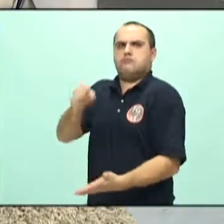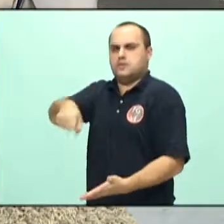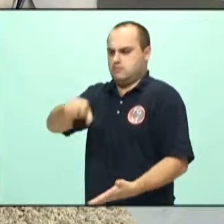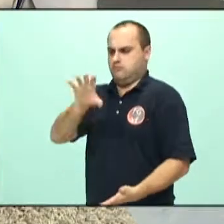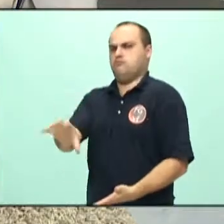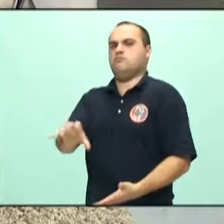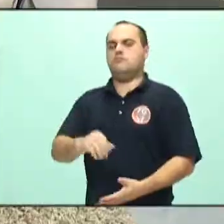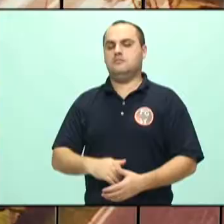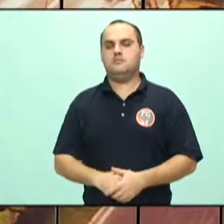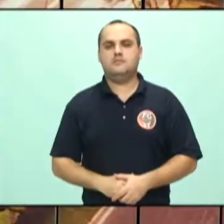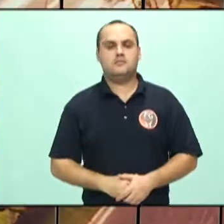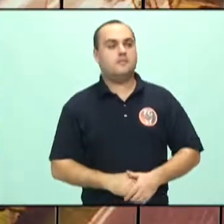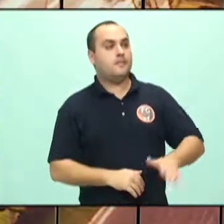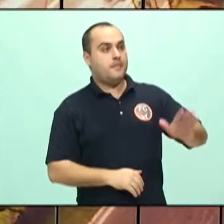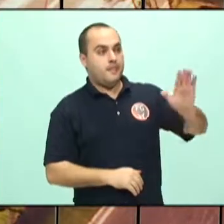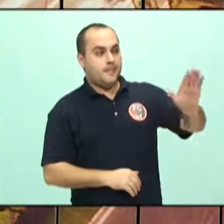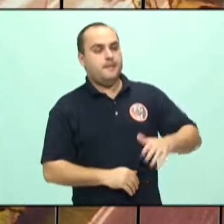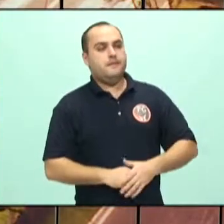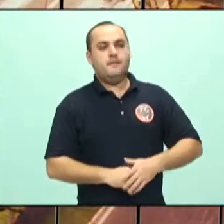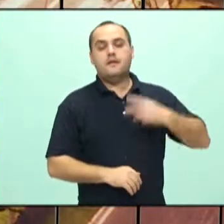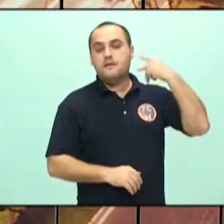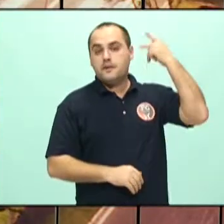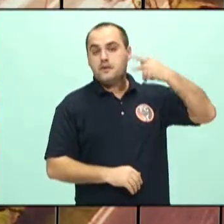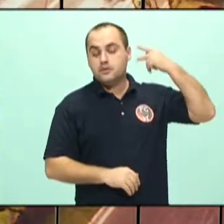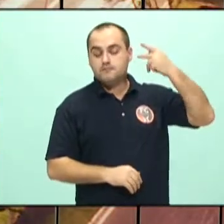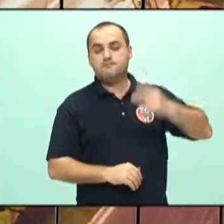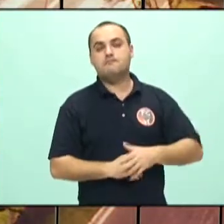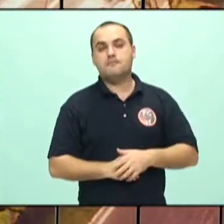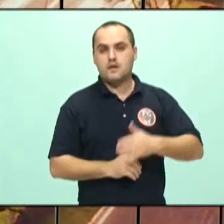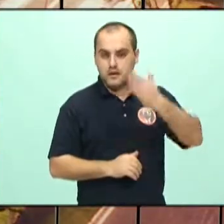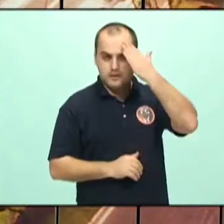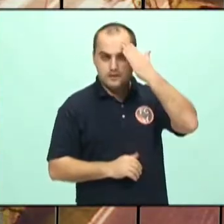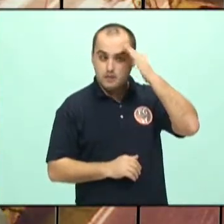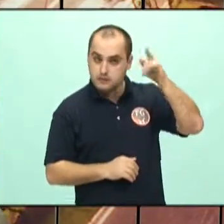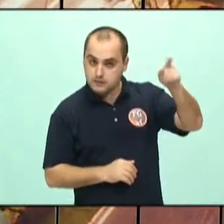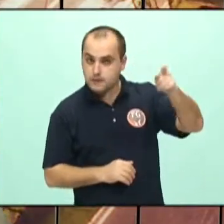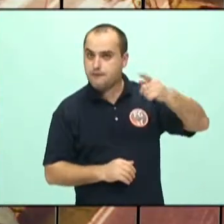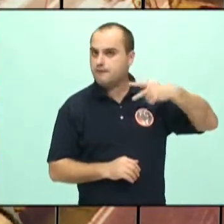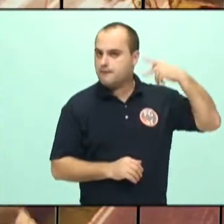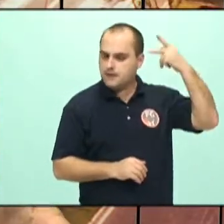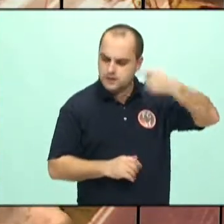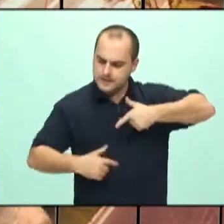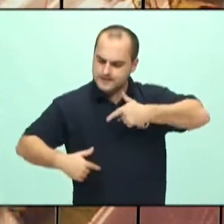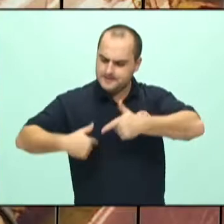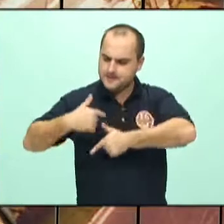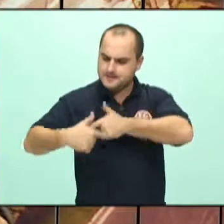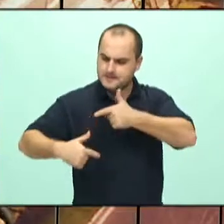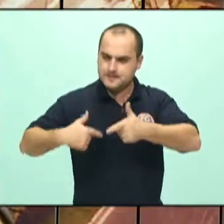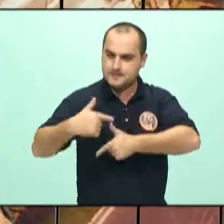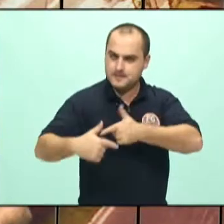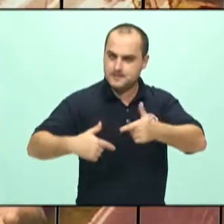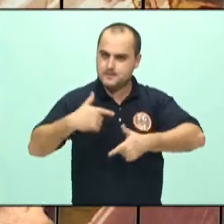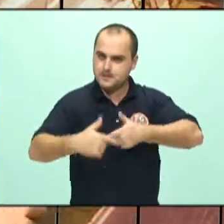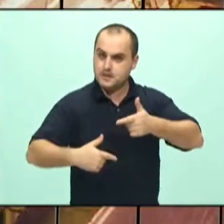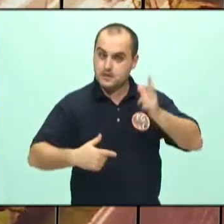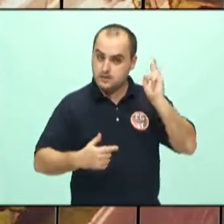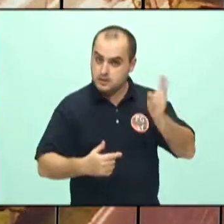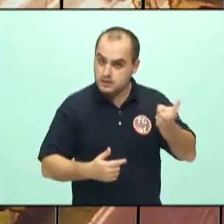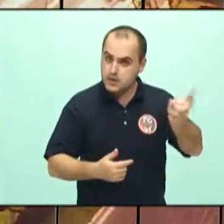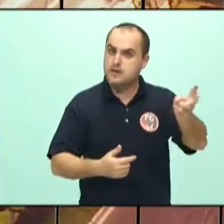Vereador Robson Coelho, nós sabemos que o senhor é um vereador bastante atuante, que o senhor está sempre na rua. O senhor